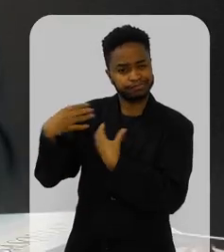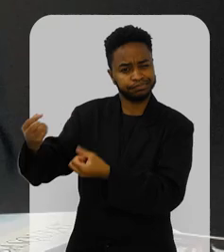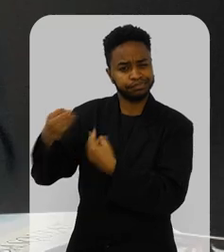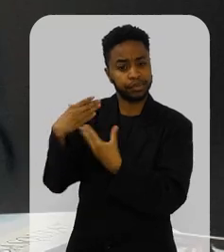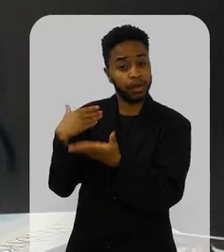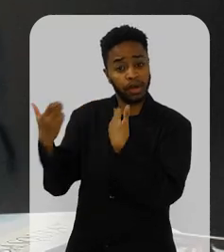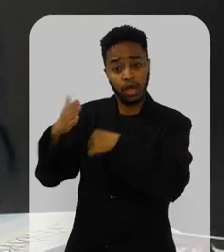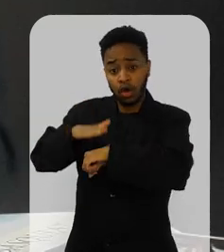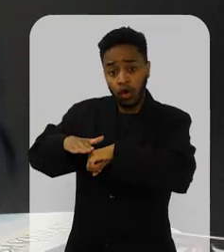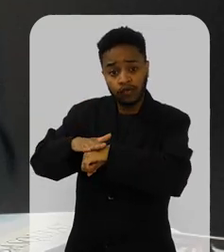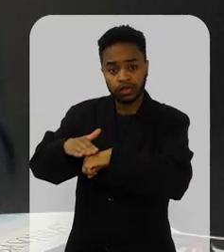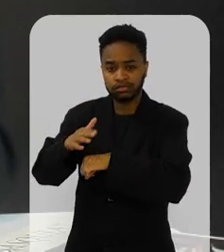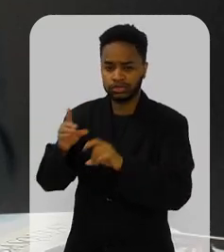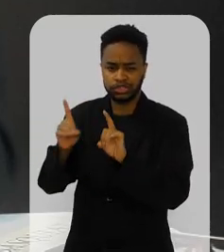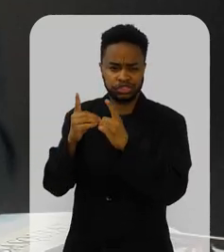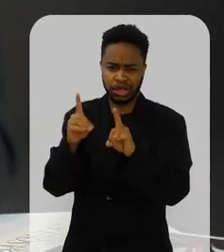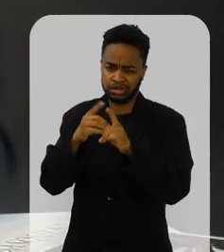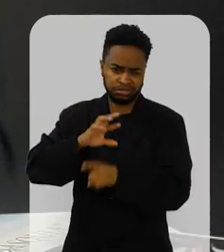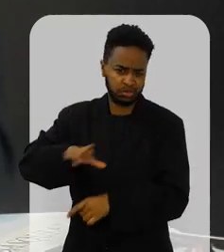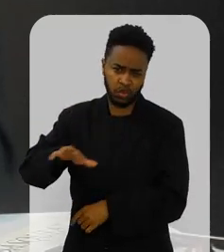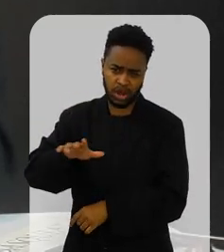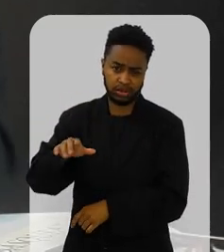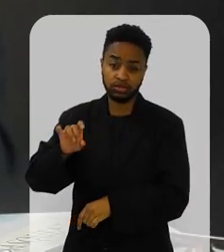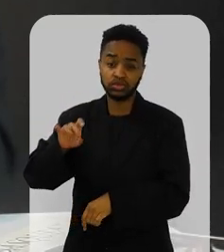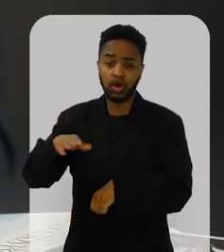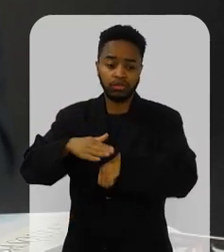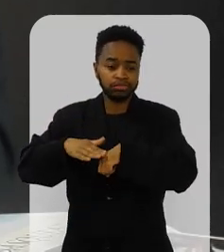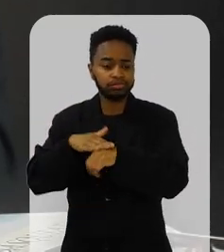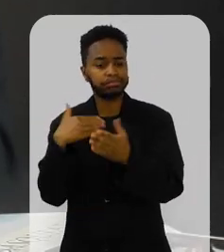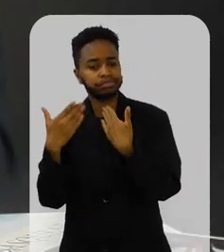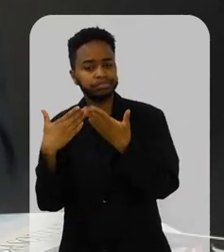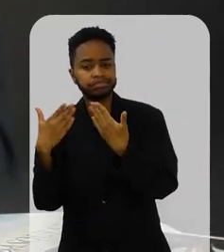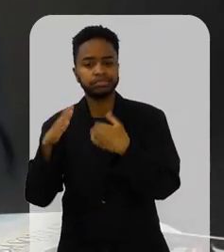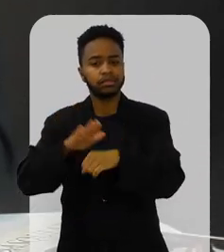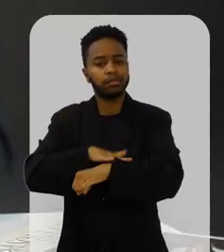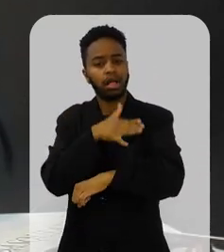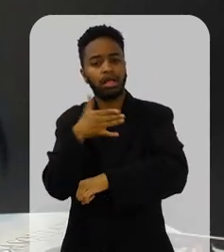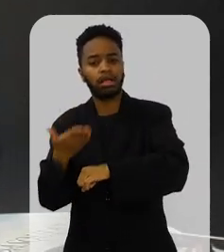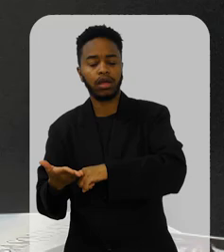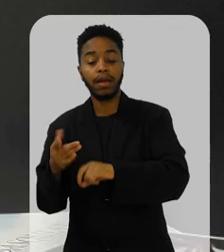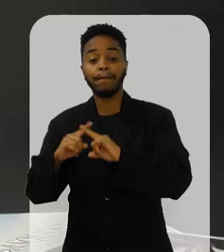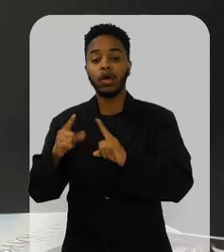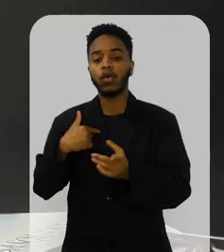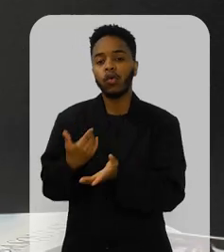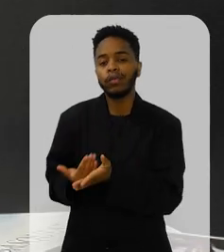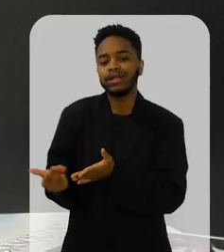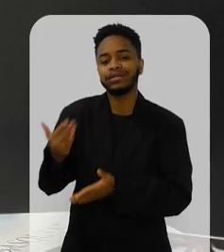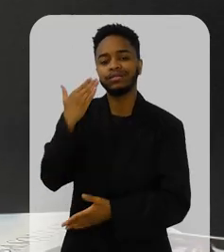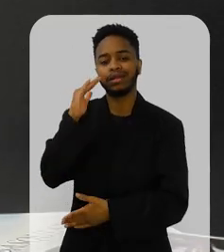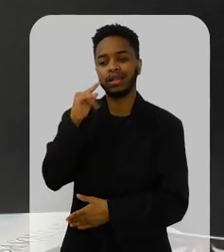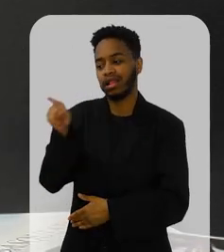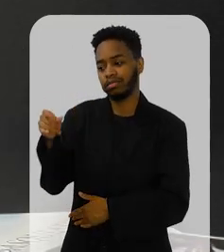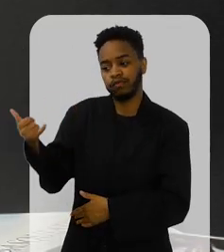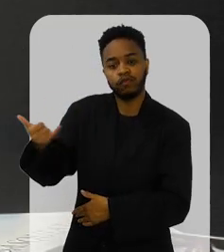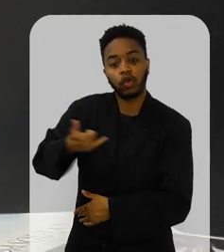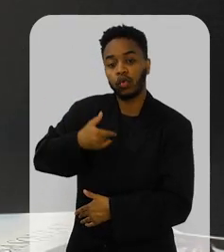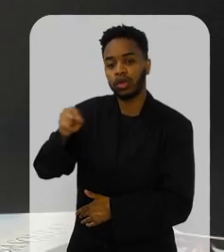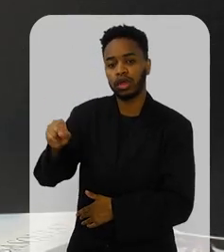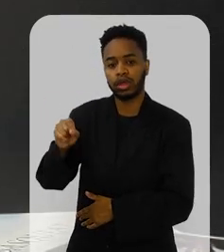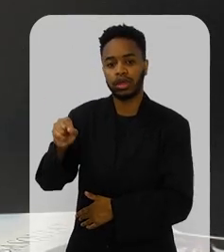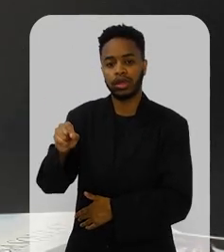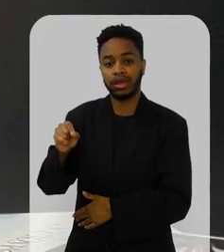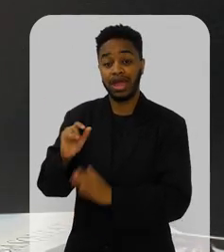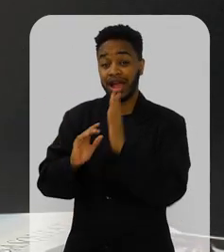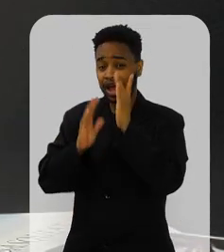no bate-papo, porque o João não era didático, né? Ele conversava, passava as noites conversando. Ali eu comecei a entender uma coisa que ele falou para mim: Mauro,